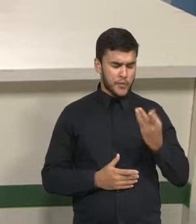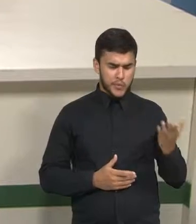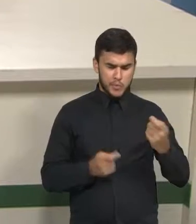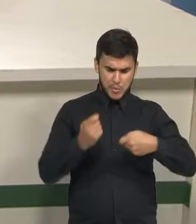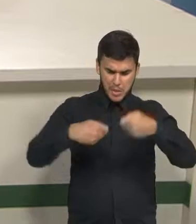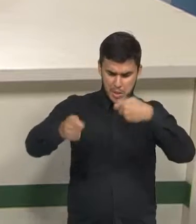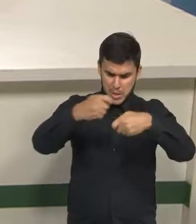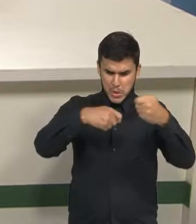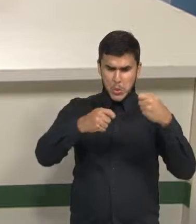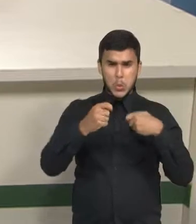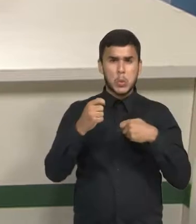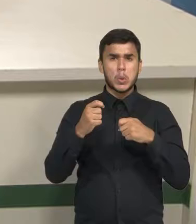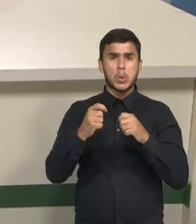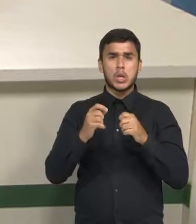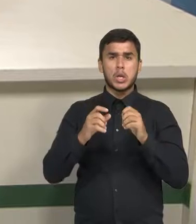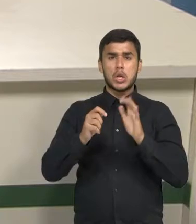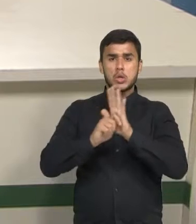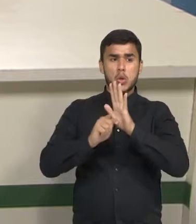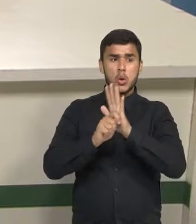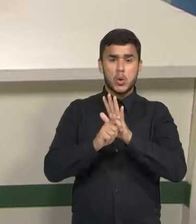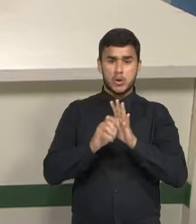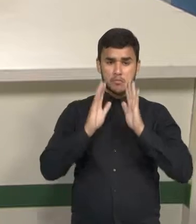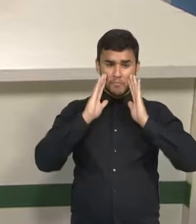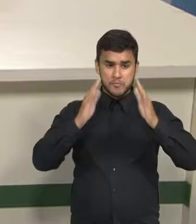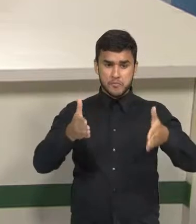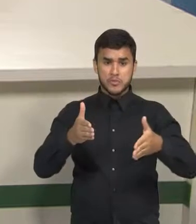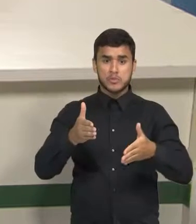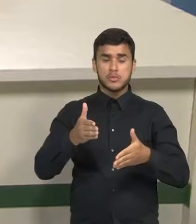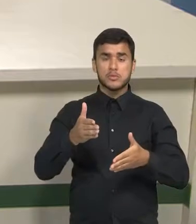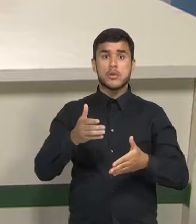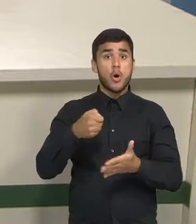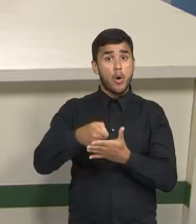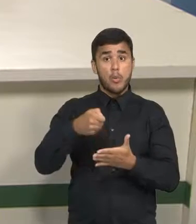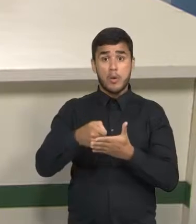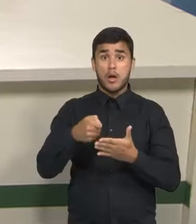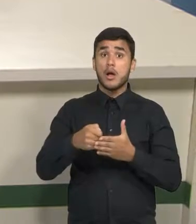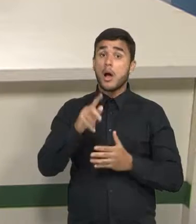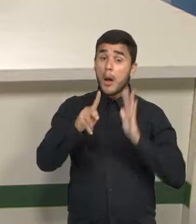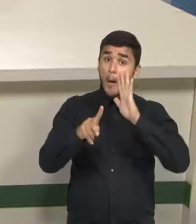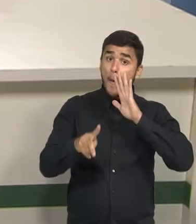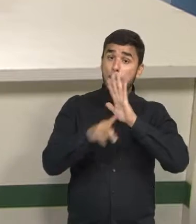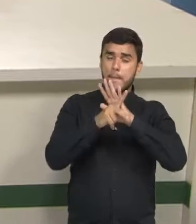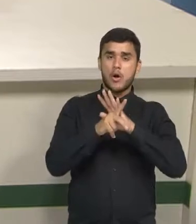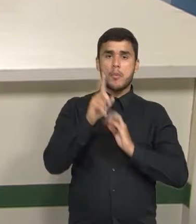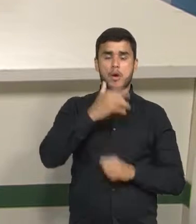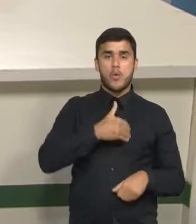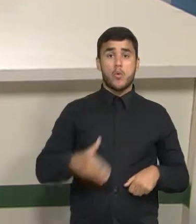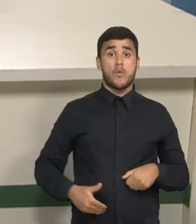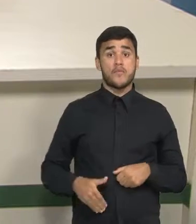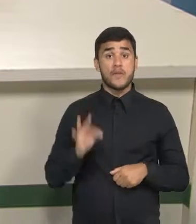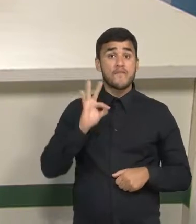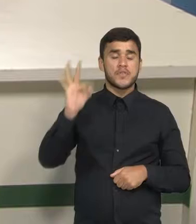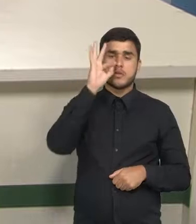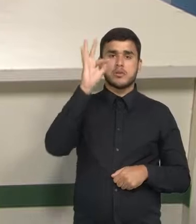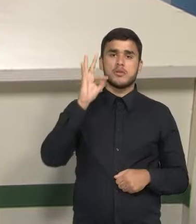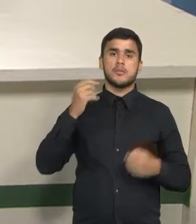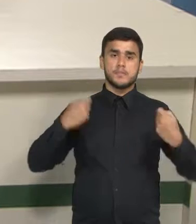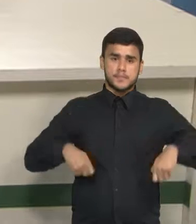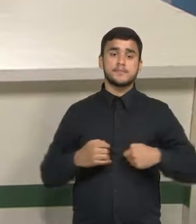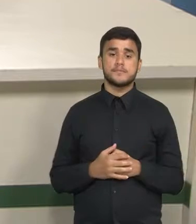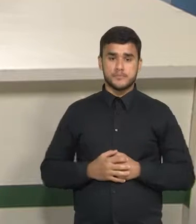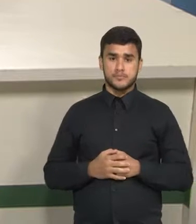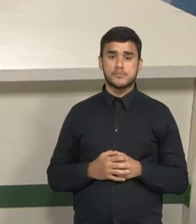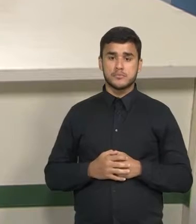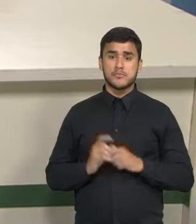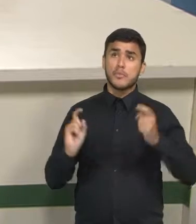crime organizado de facção, não é dever do Estado, isso é dever do governo federal. Então isso precisa ser discutido. Não é? Precisa